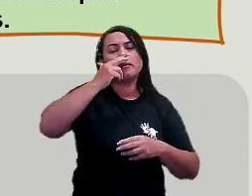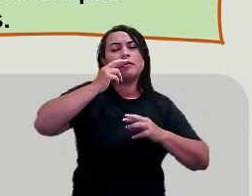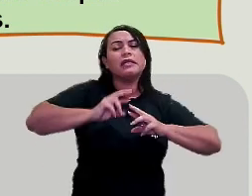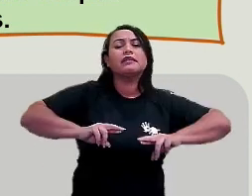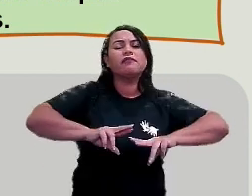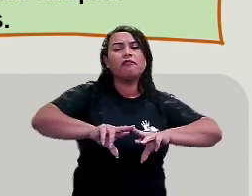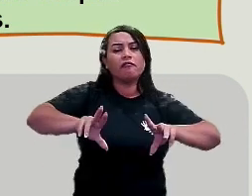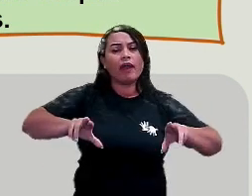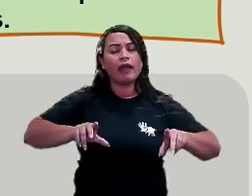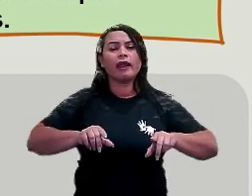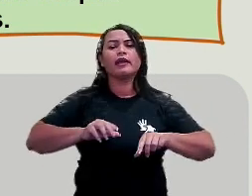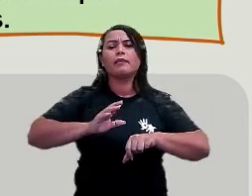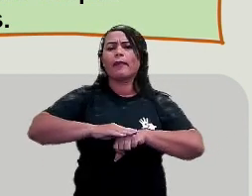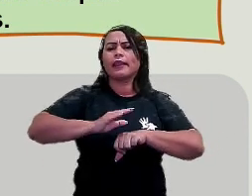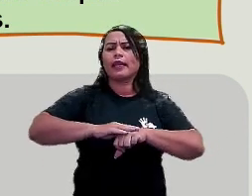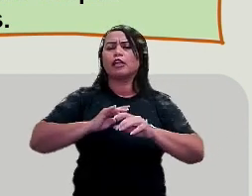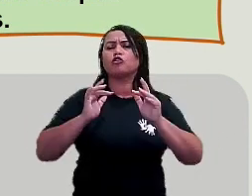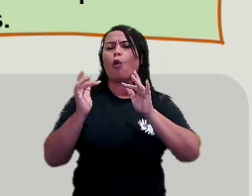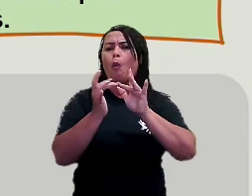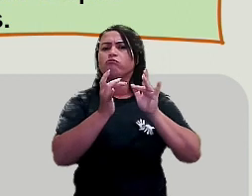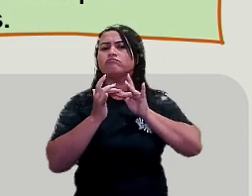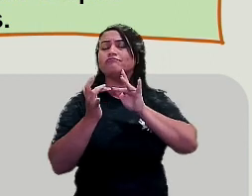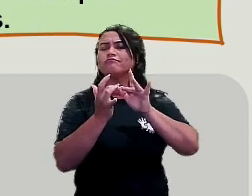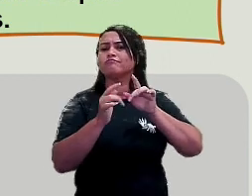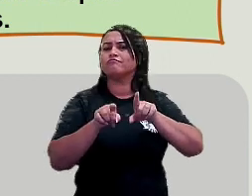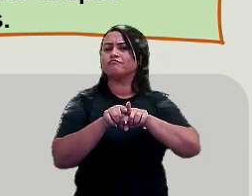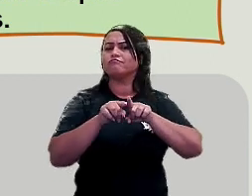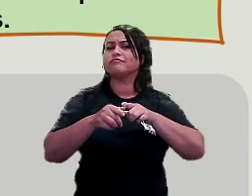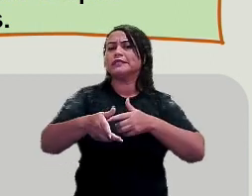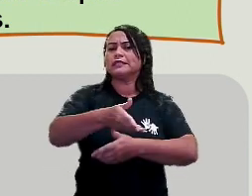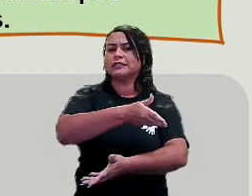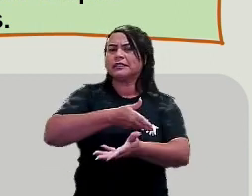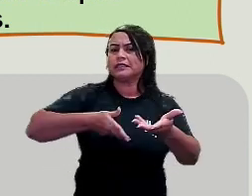sujeitos comunicam-se e interagem entre si.